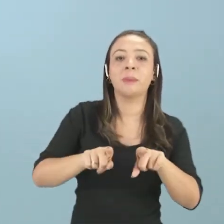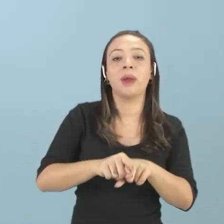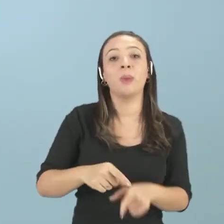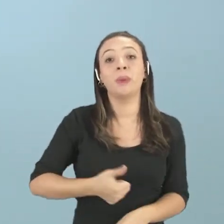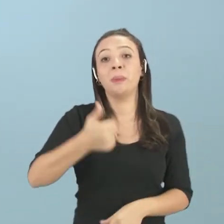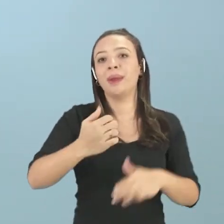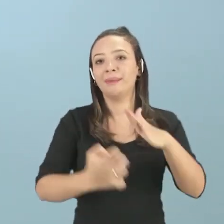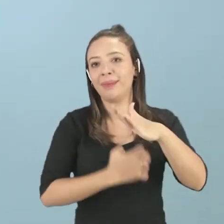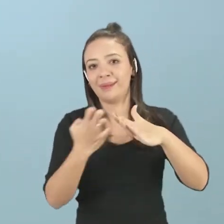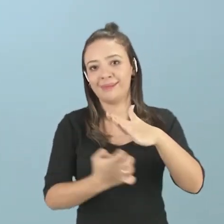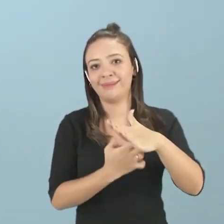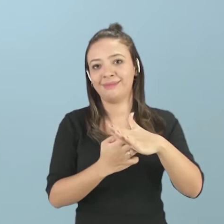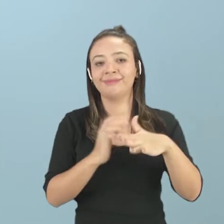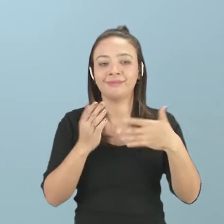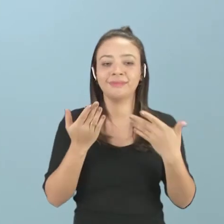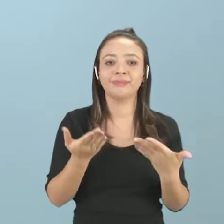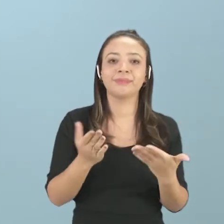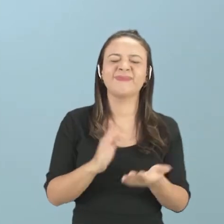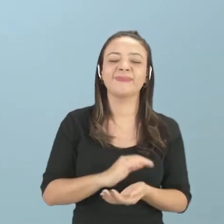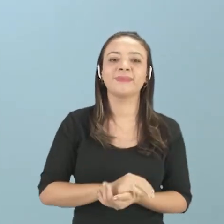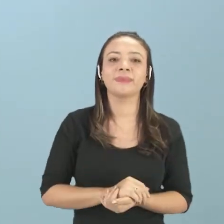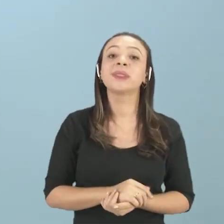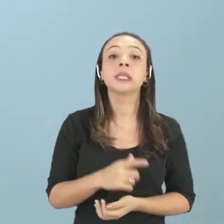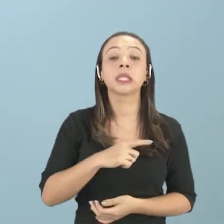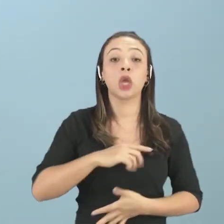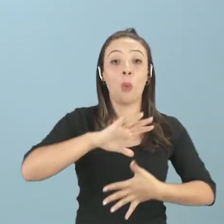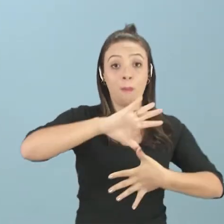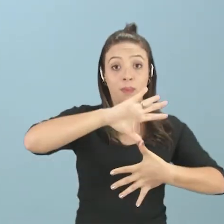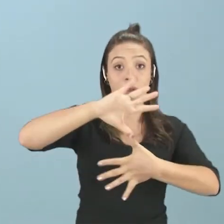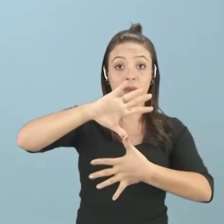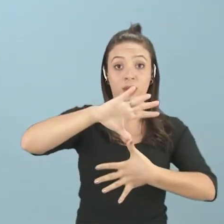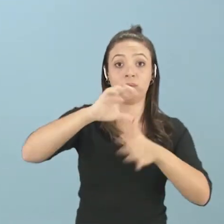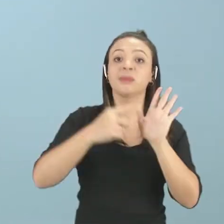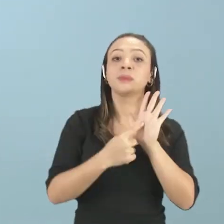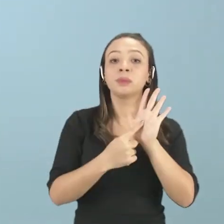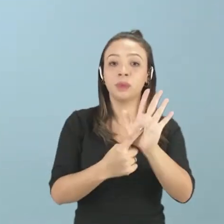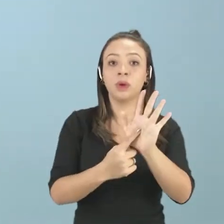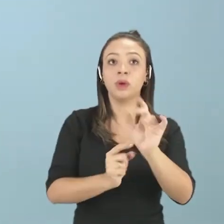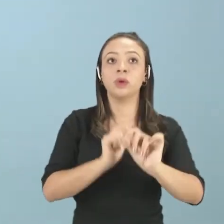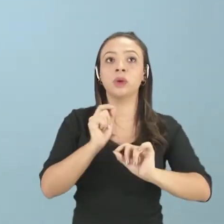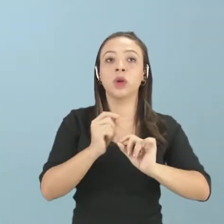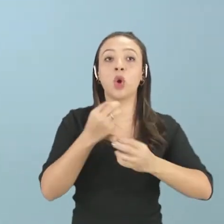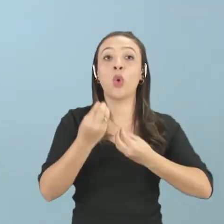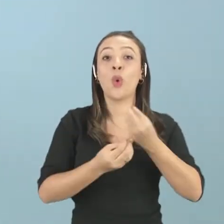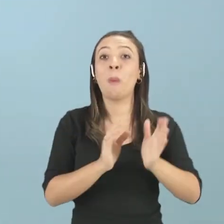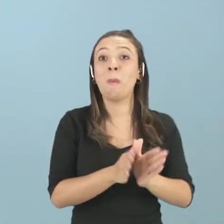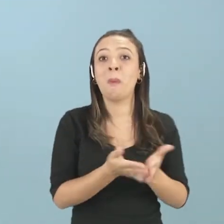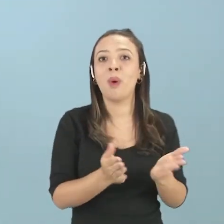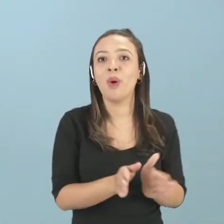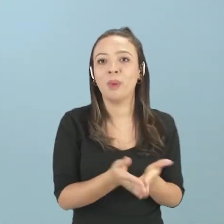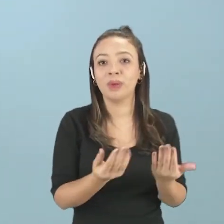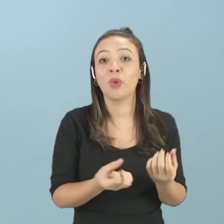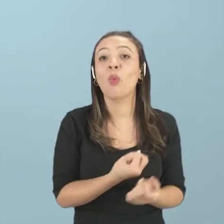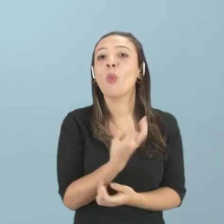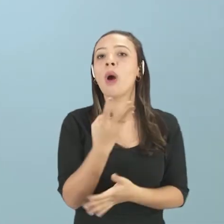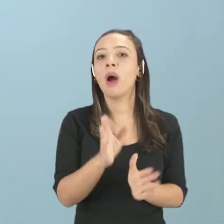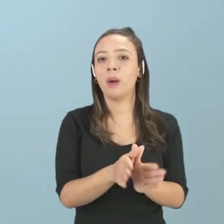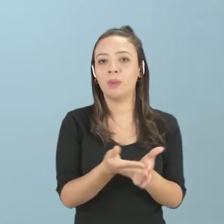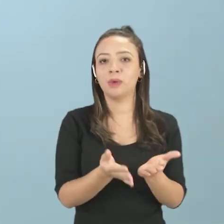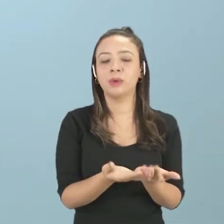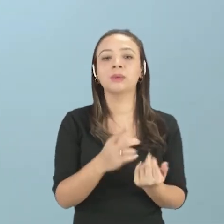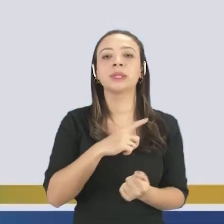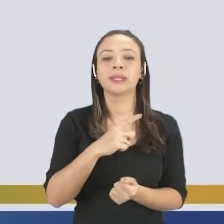negócio. E aí nós temos um mapa que mostra a proporção de pobres. Então aí eu queria